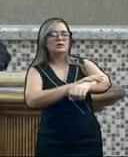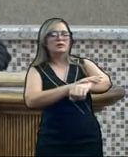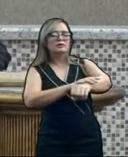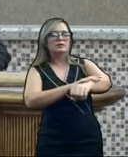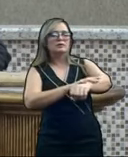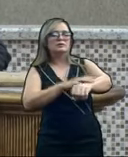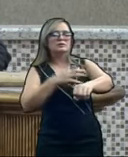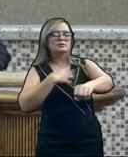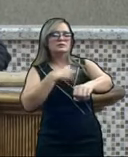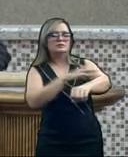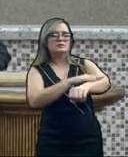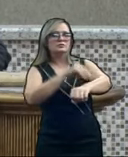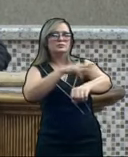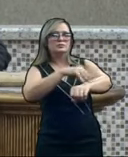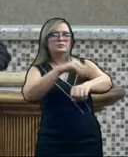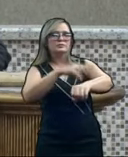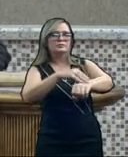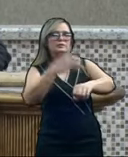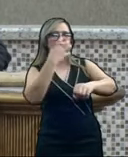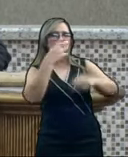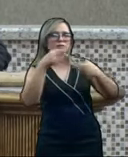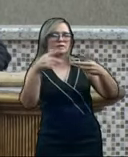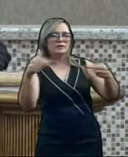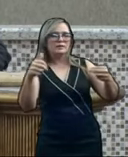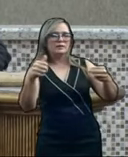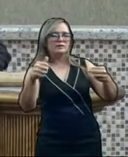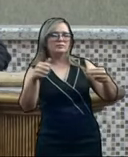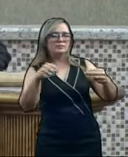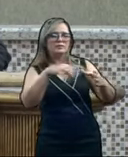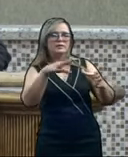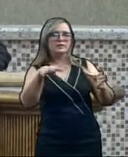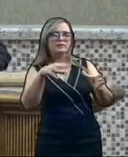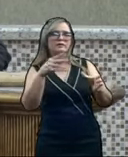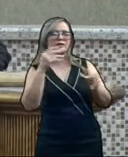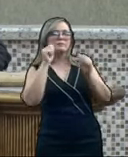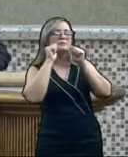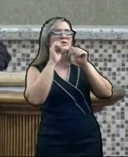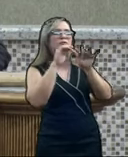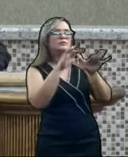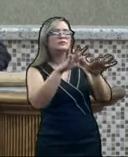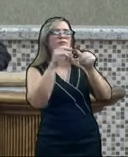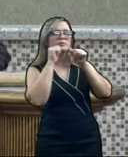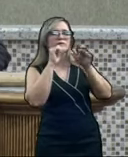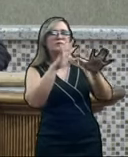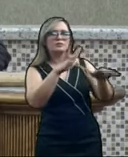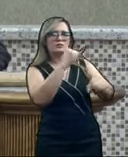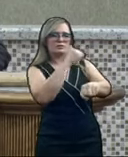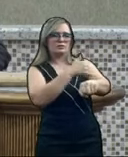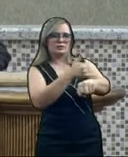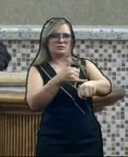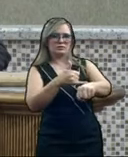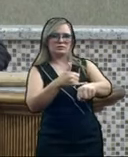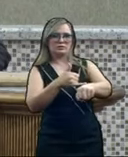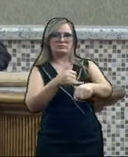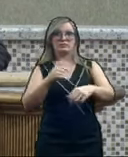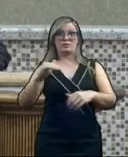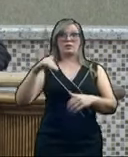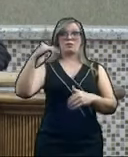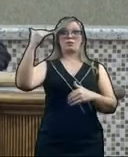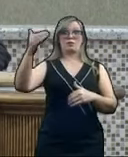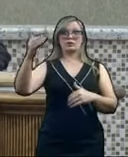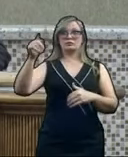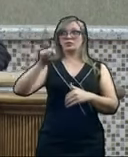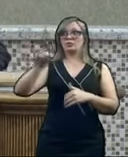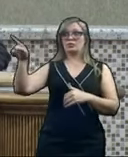e Esaú fica tão revoltado que jura de morte o seu irmão e imagina